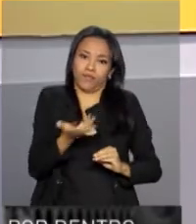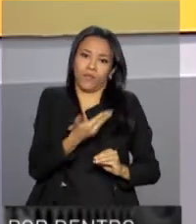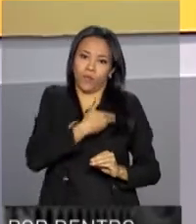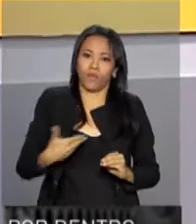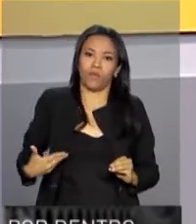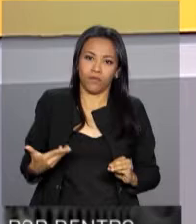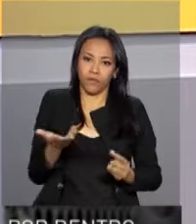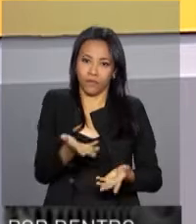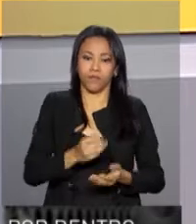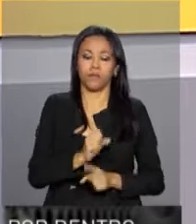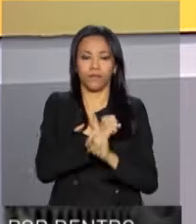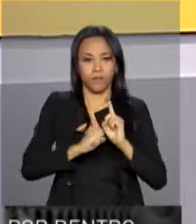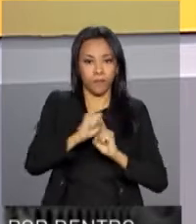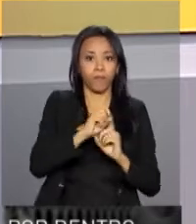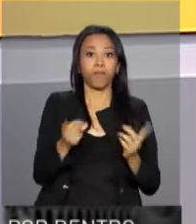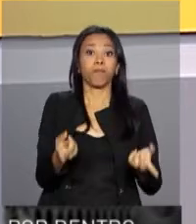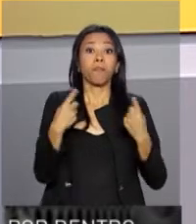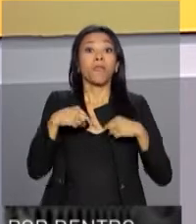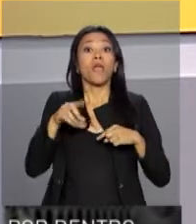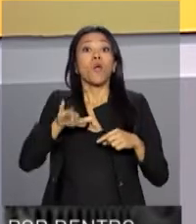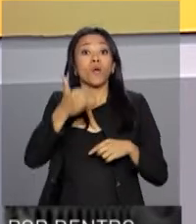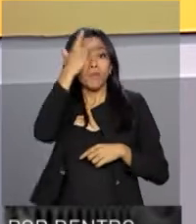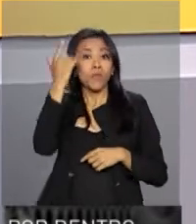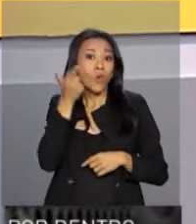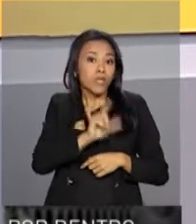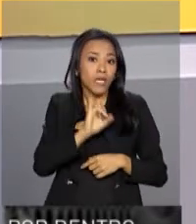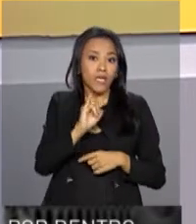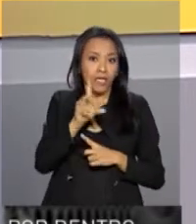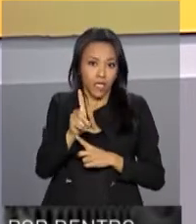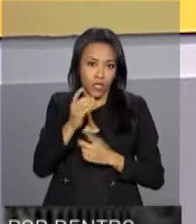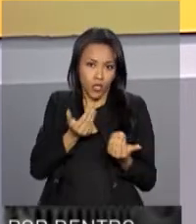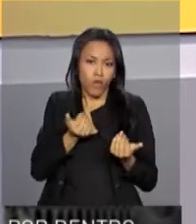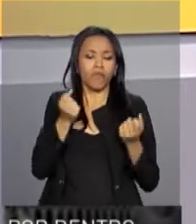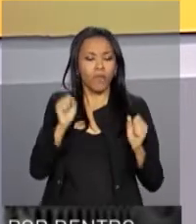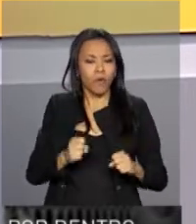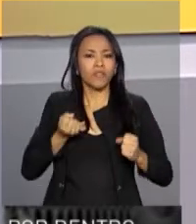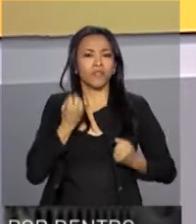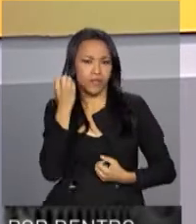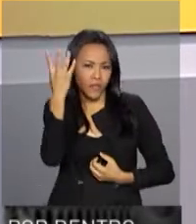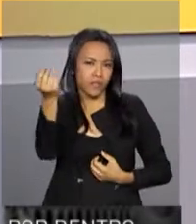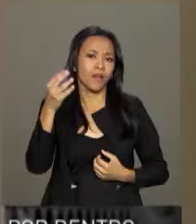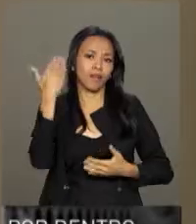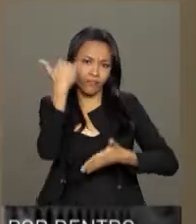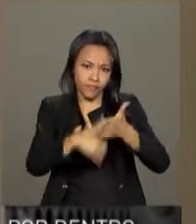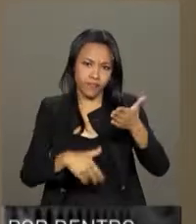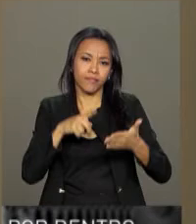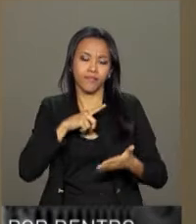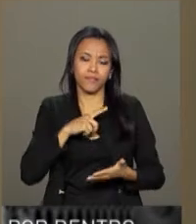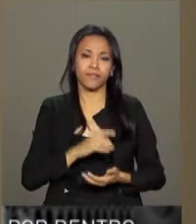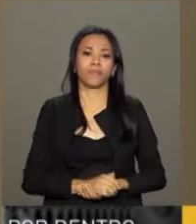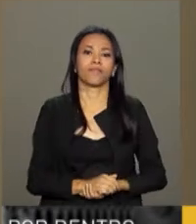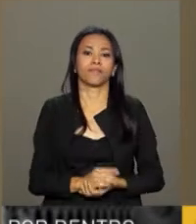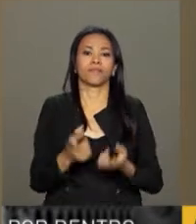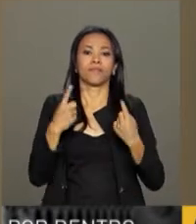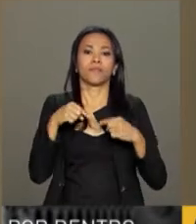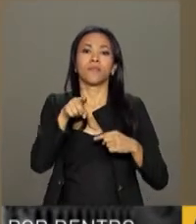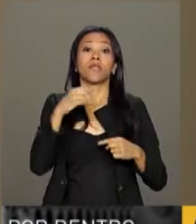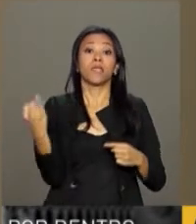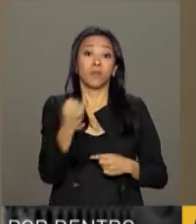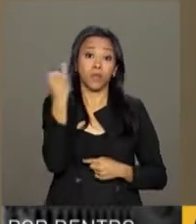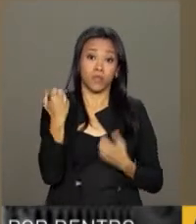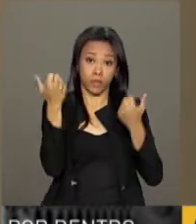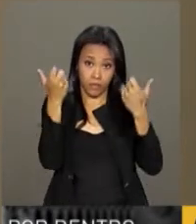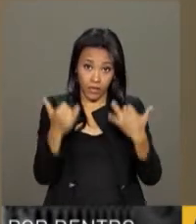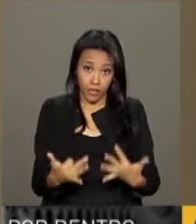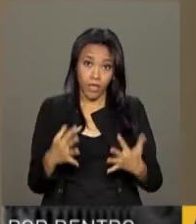portador da id jovem além de ir a eventos culturais pode também viajar com desconto também é importante destacar que